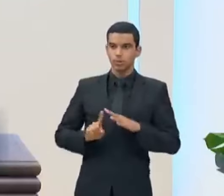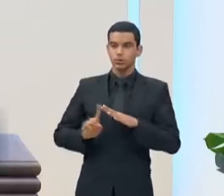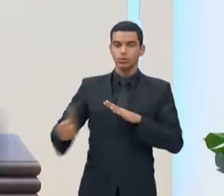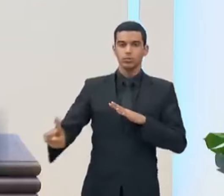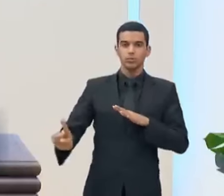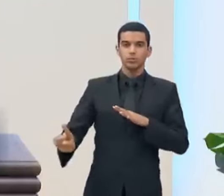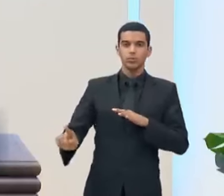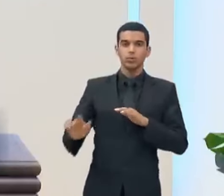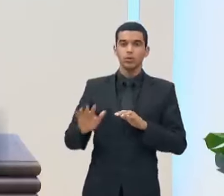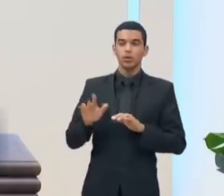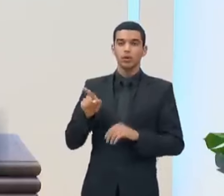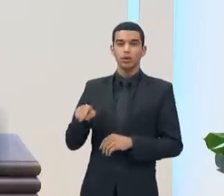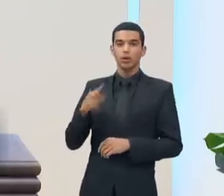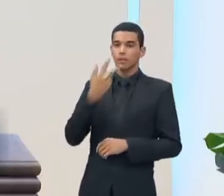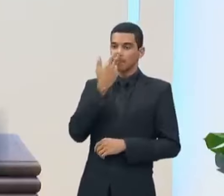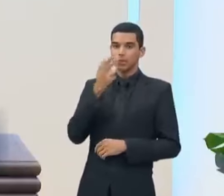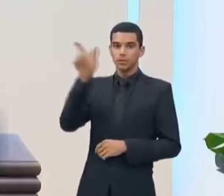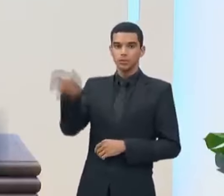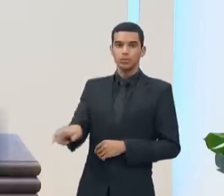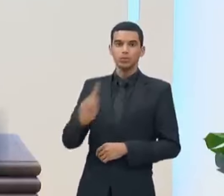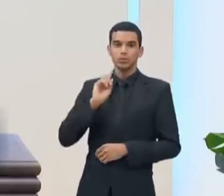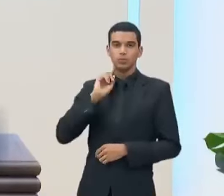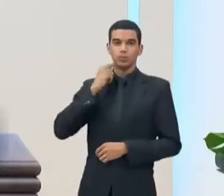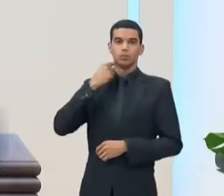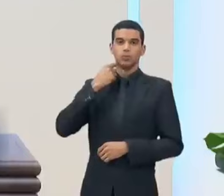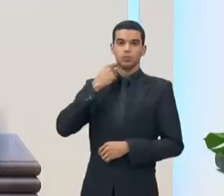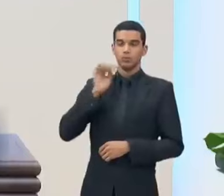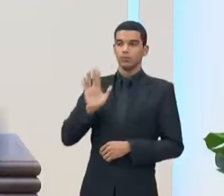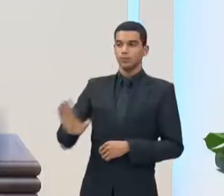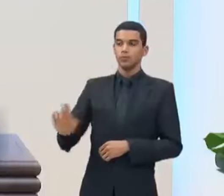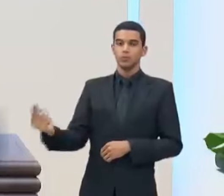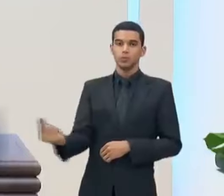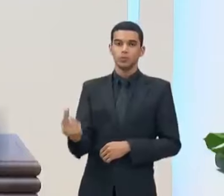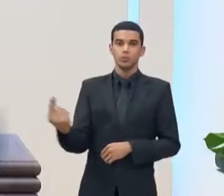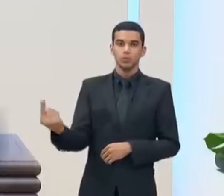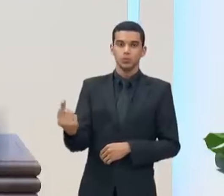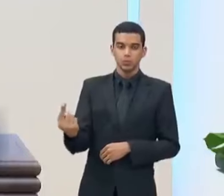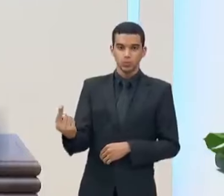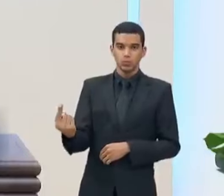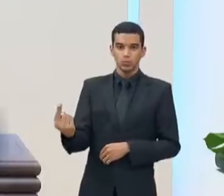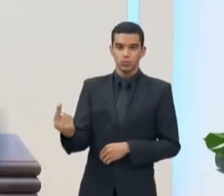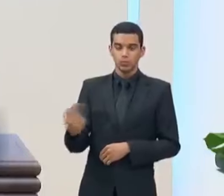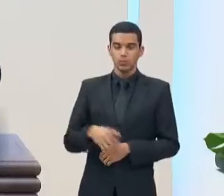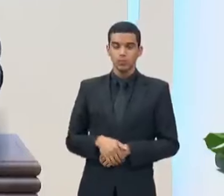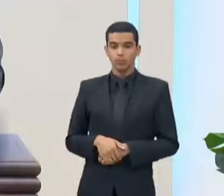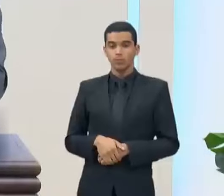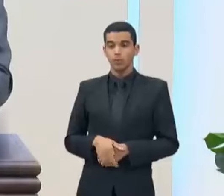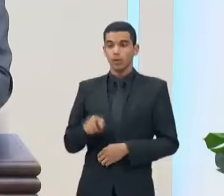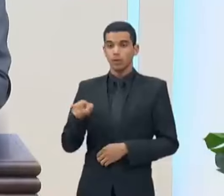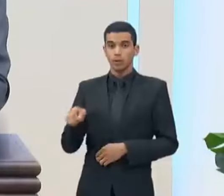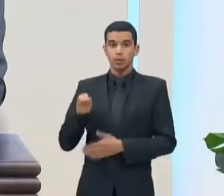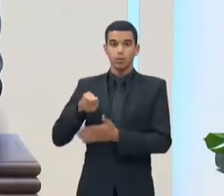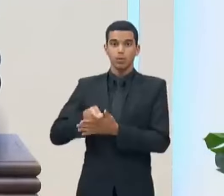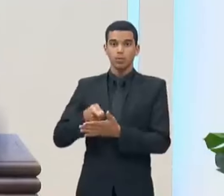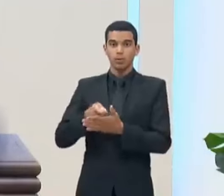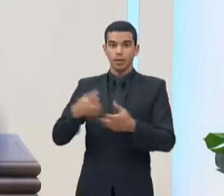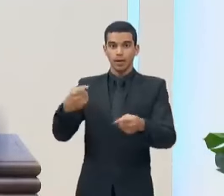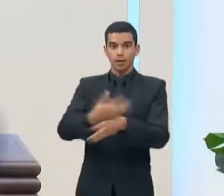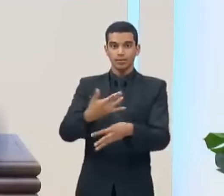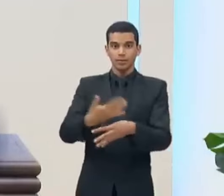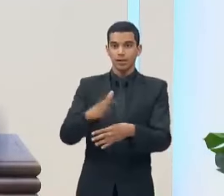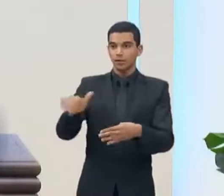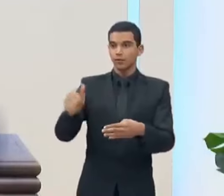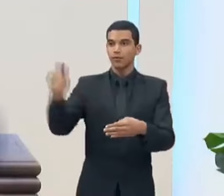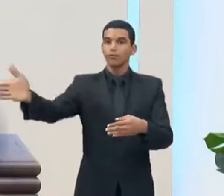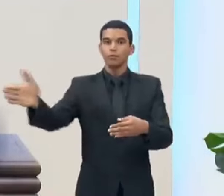nele. Está impuro, habitará só, e a sua habitação será fora do arraial.